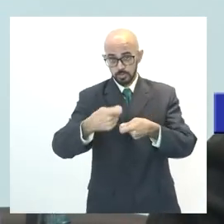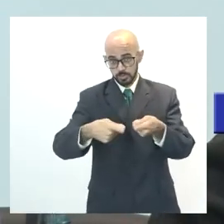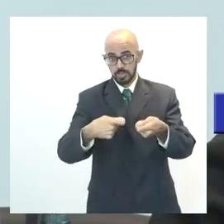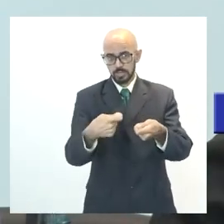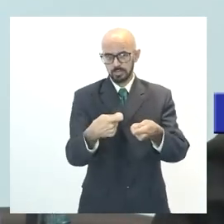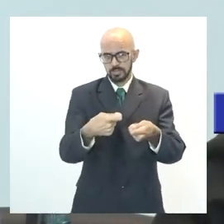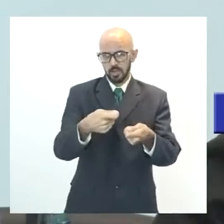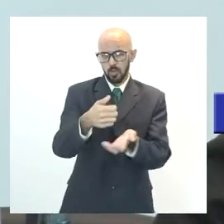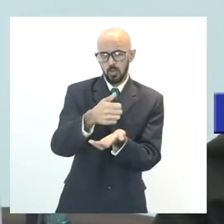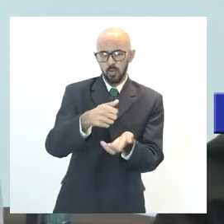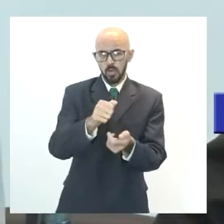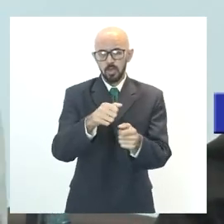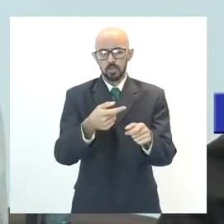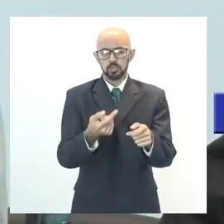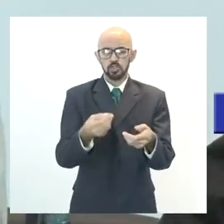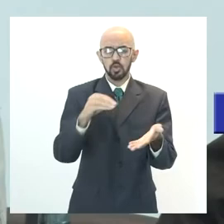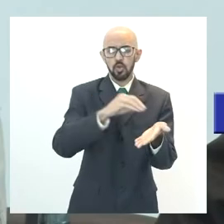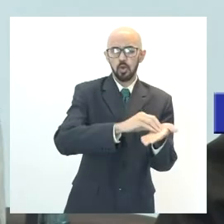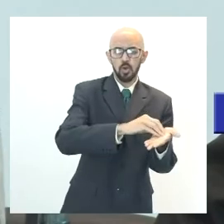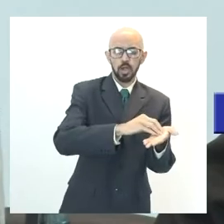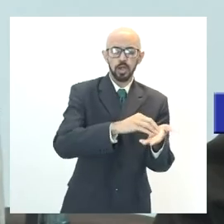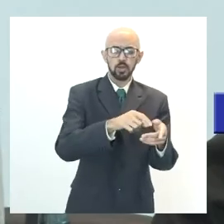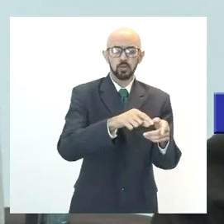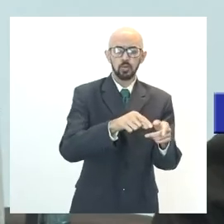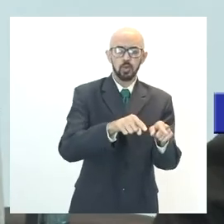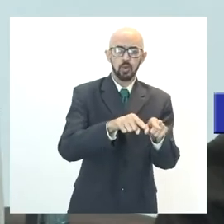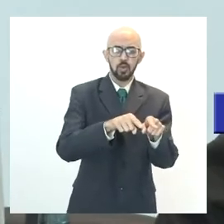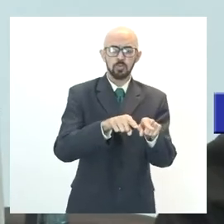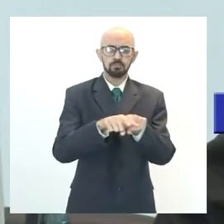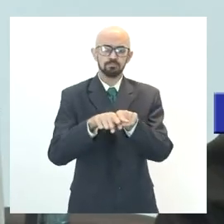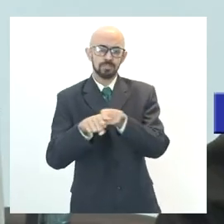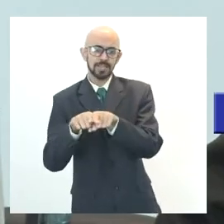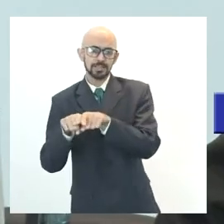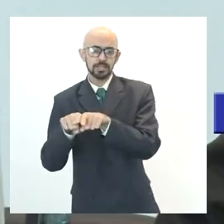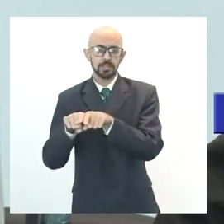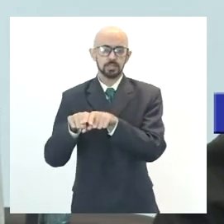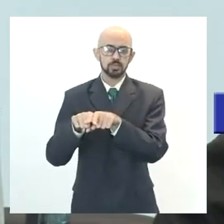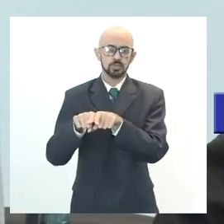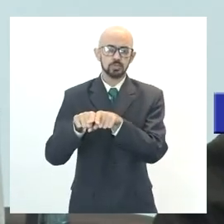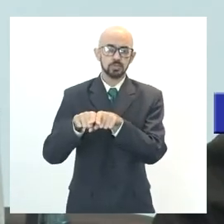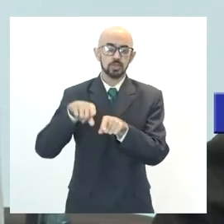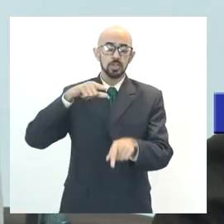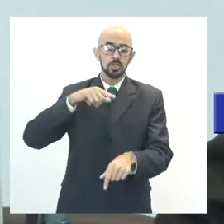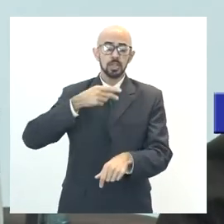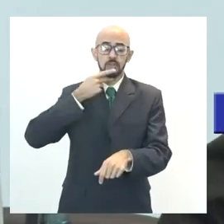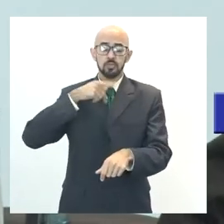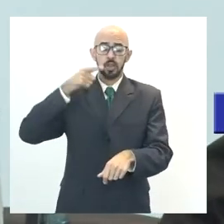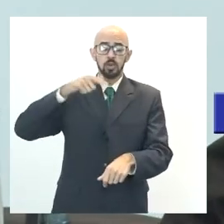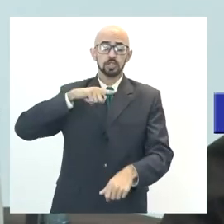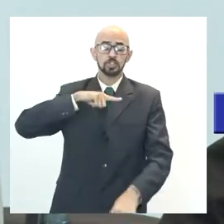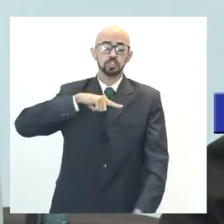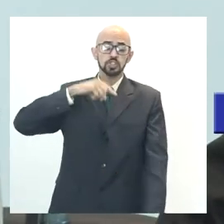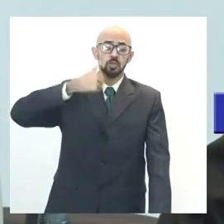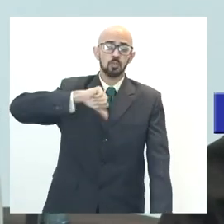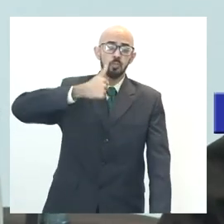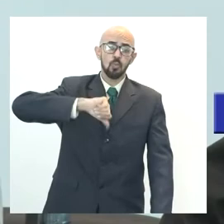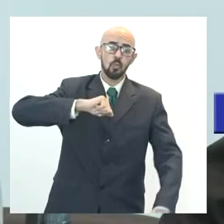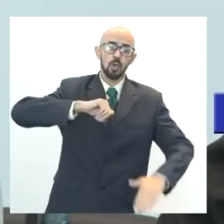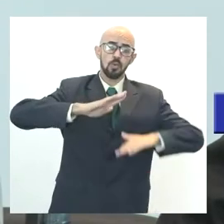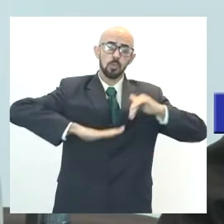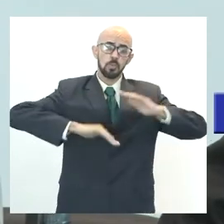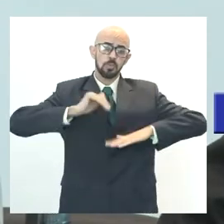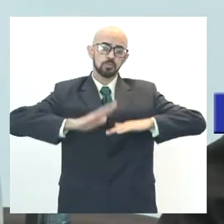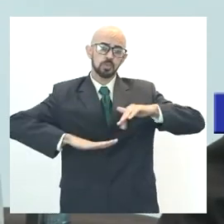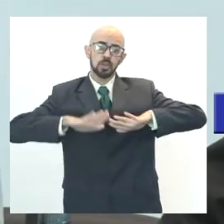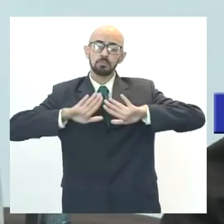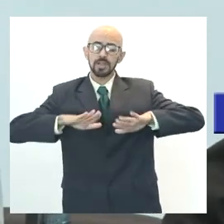dele dizendo que eram de condicionamento técnicos e qualificados no mercado e nós sabemos que foi comprovado que